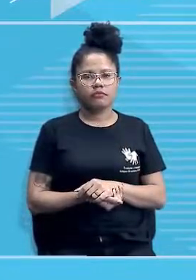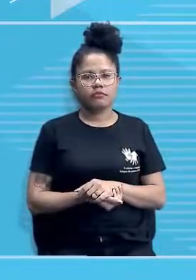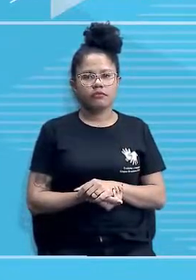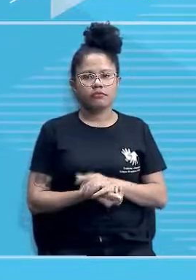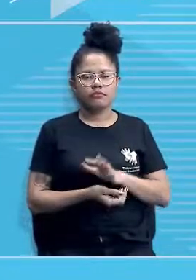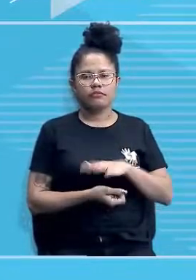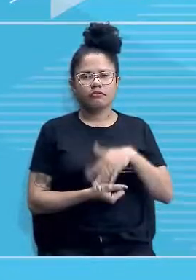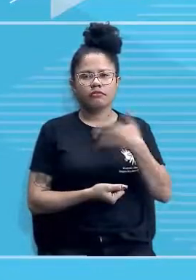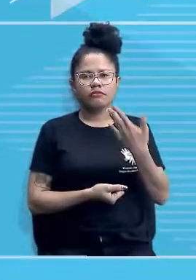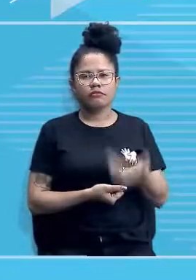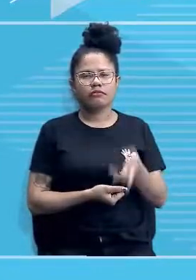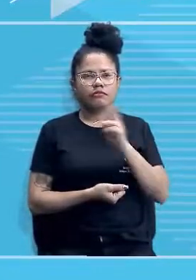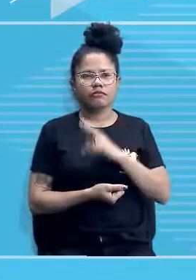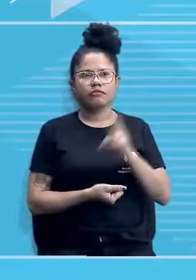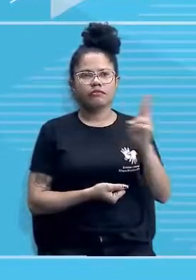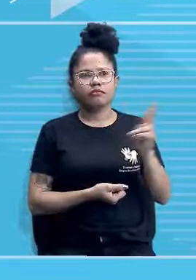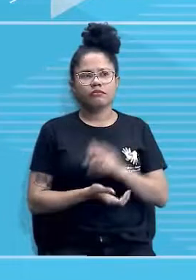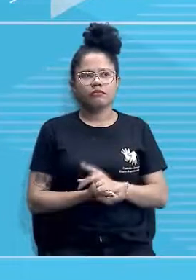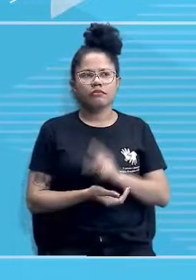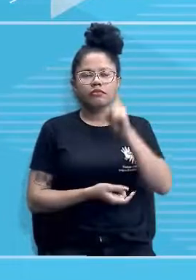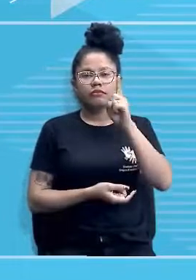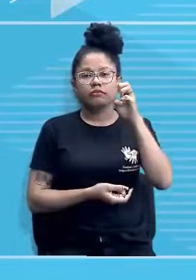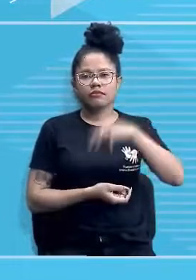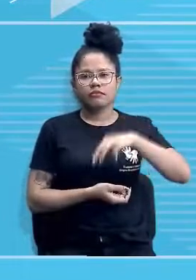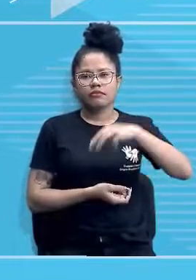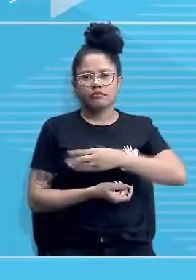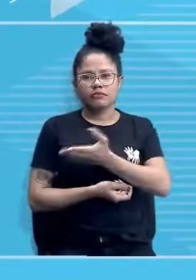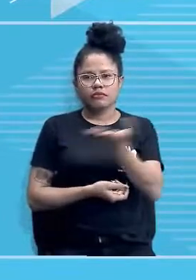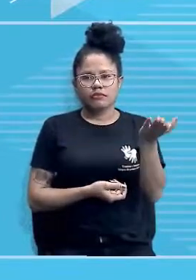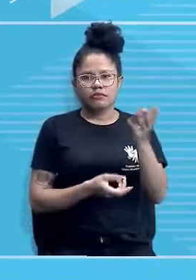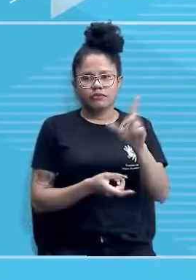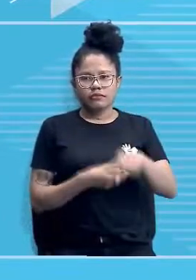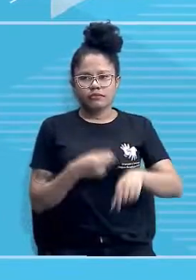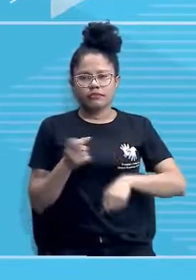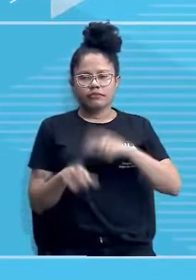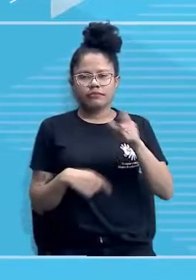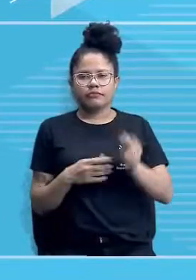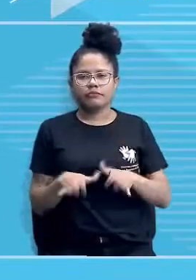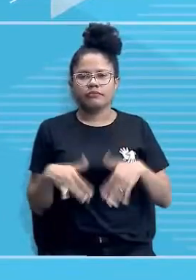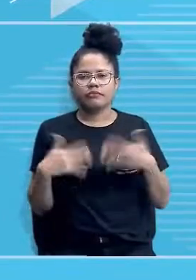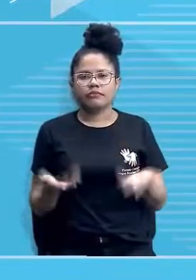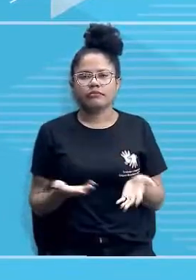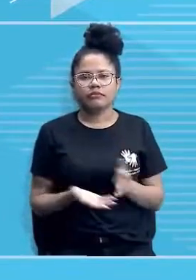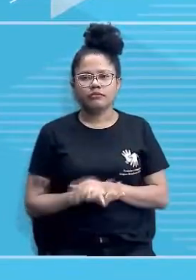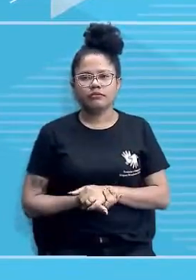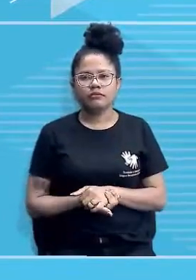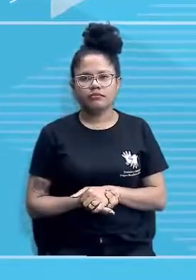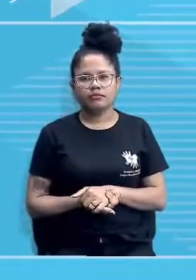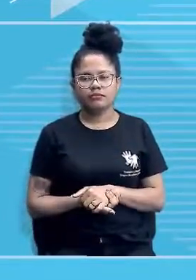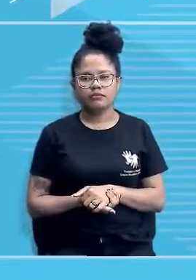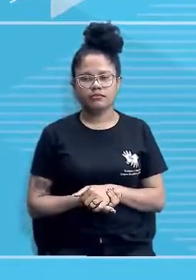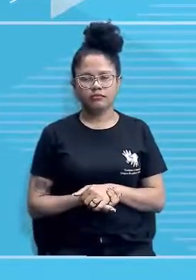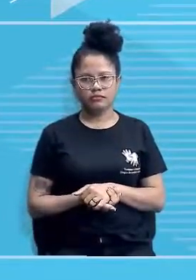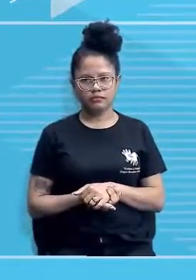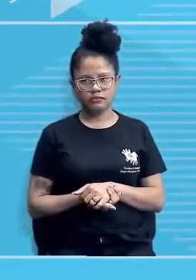seria a resposta correta aí vamos colocar um minuto para você marcar aí o minutinhos Qual a mais solúvel